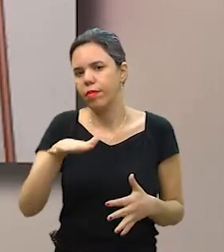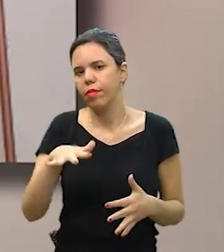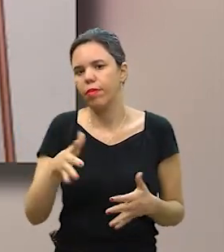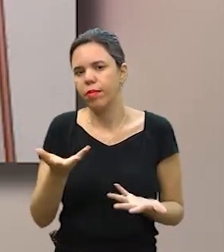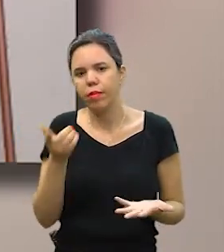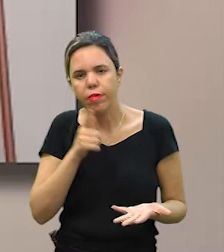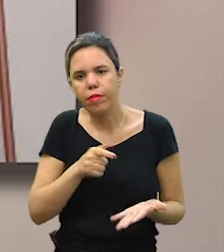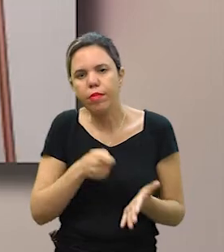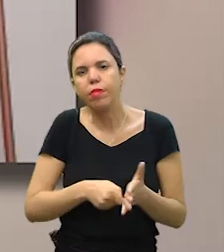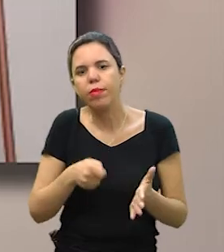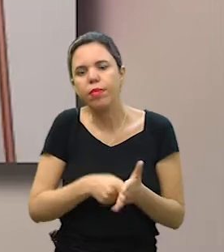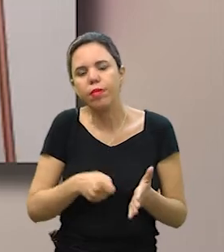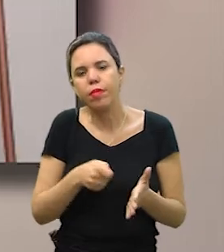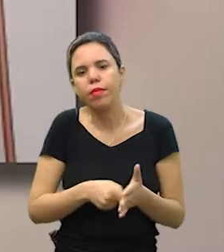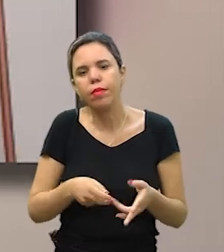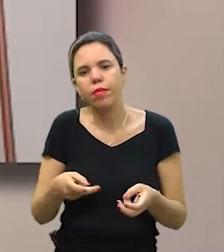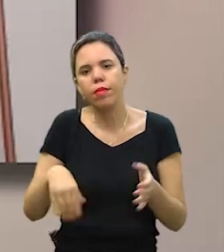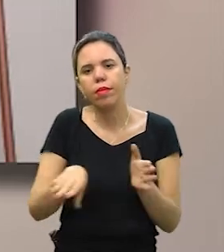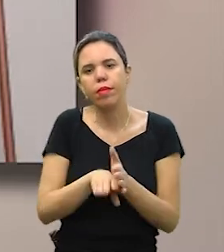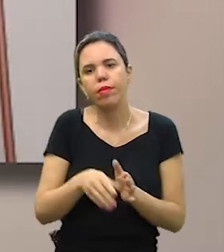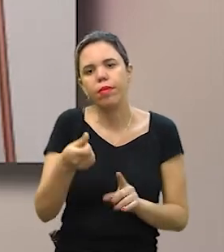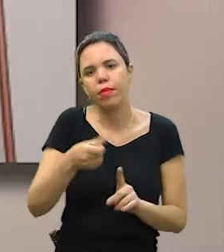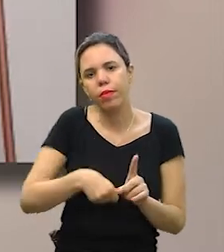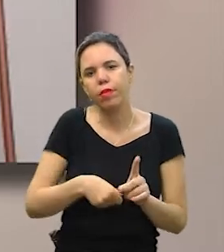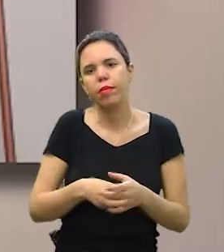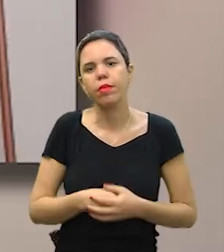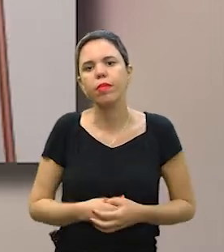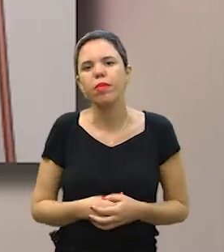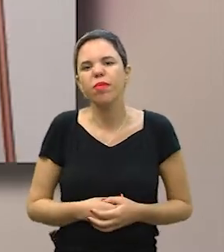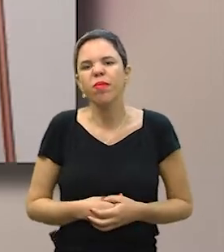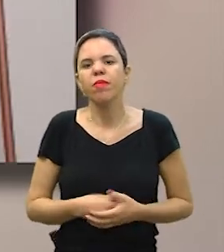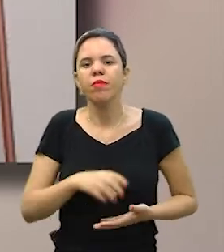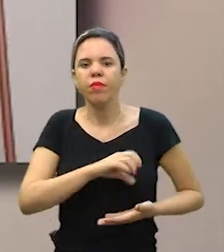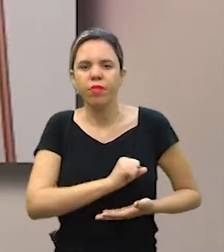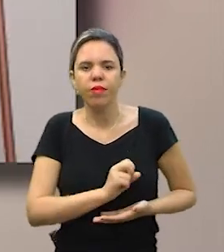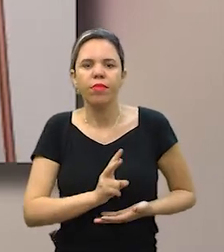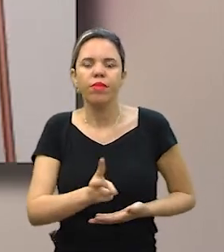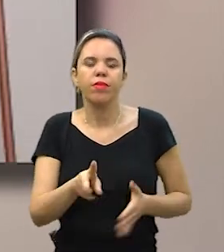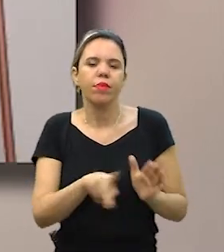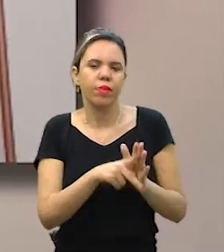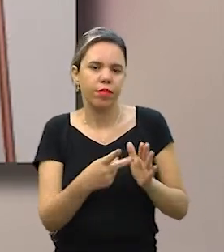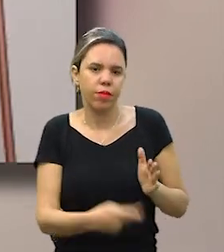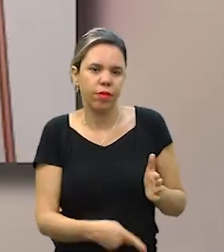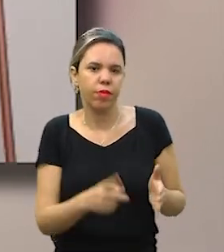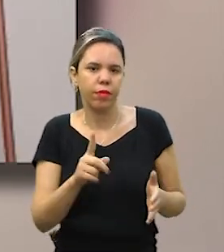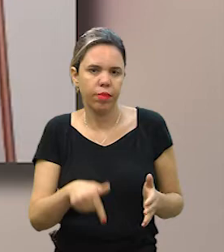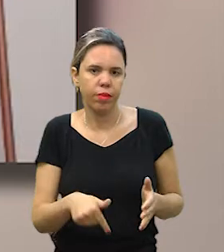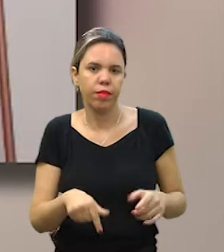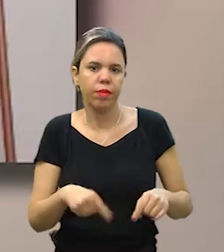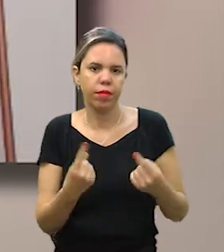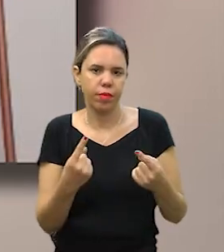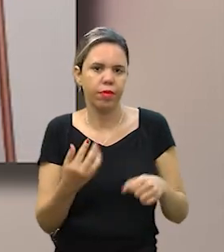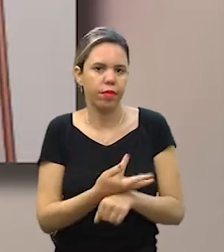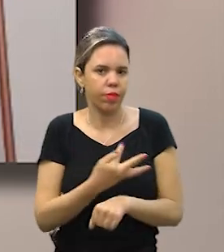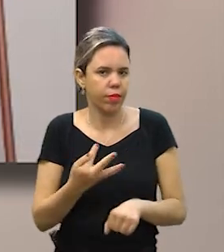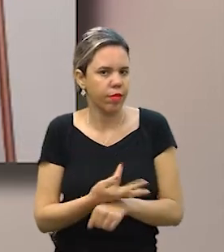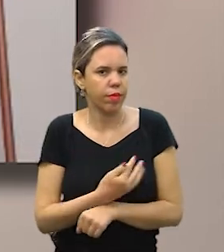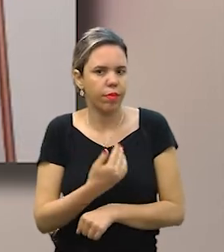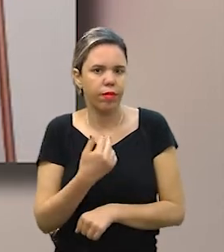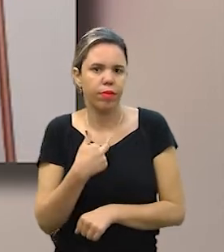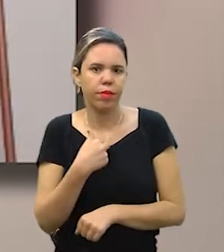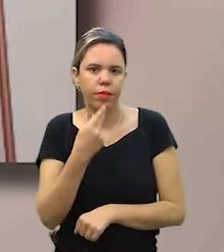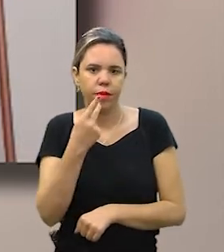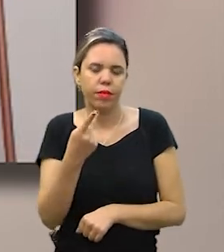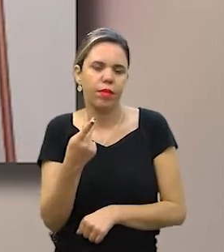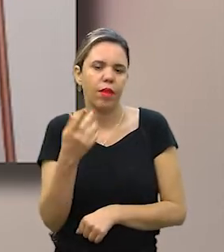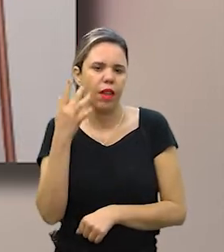sempre aquelas que conseguem chegar até o 6º mês em aleitamento materno exclusivo, porque é um desafio. Não